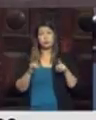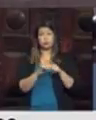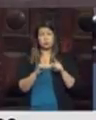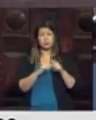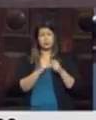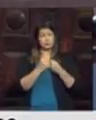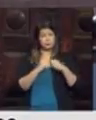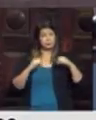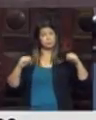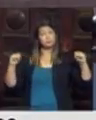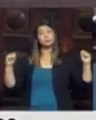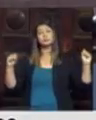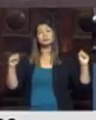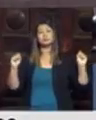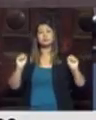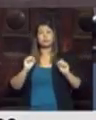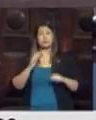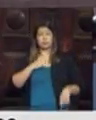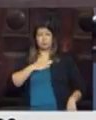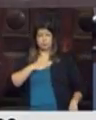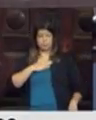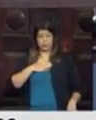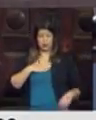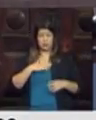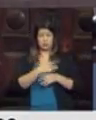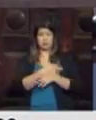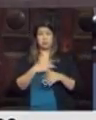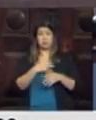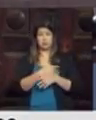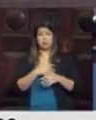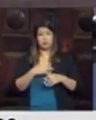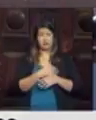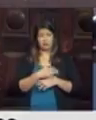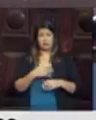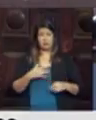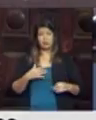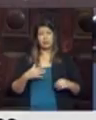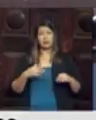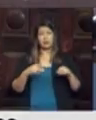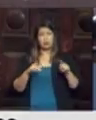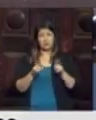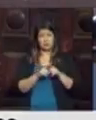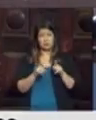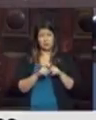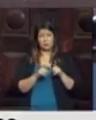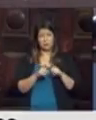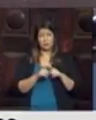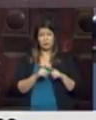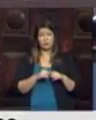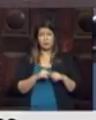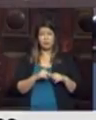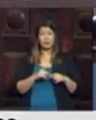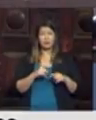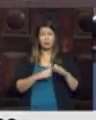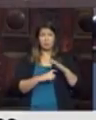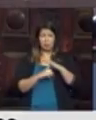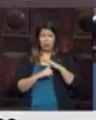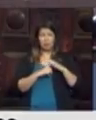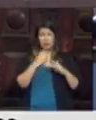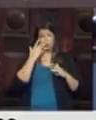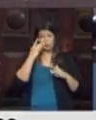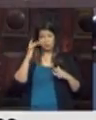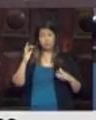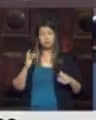extensas. A minha cidade tem o Parque do Mico Leão Dourado, que tem